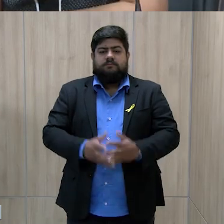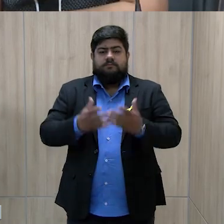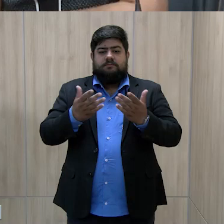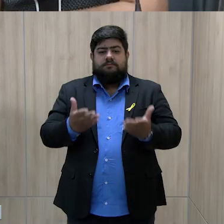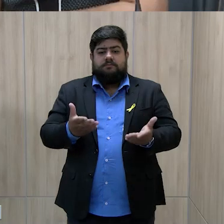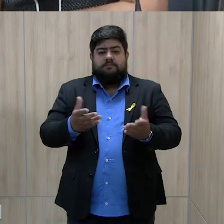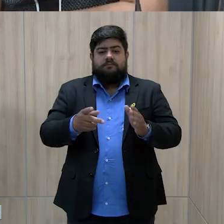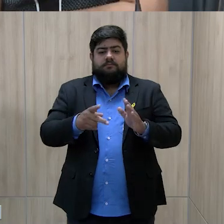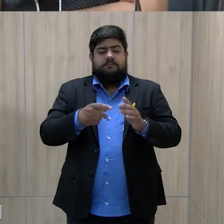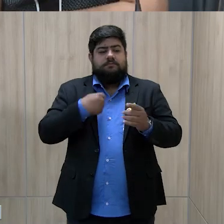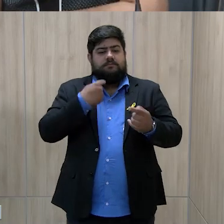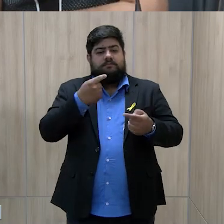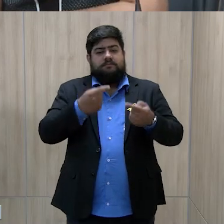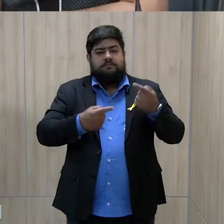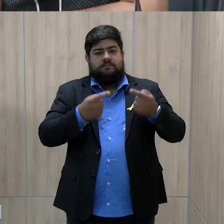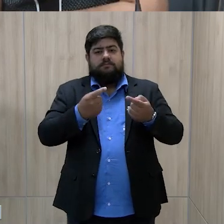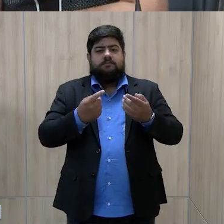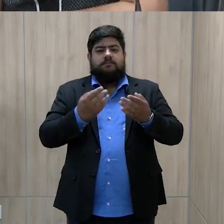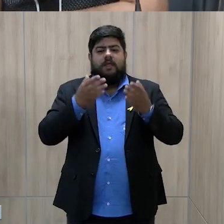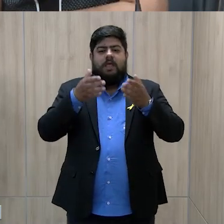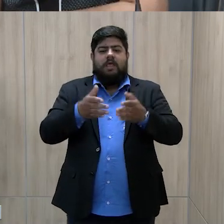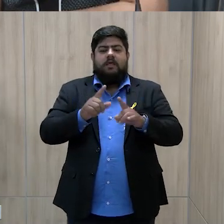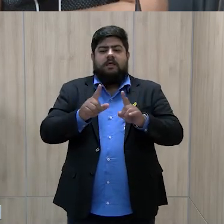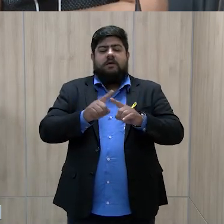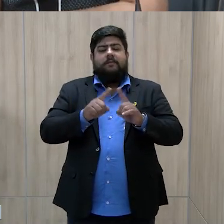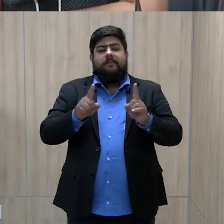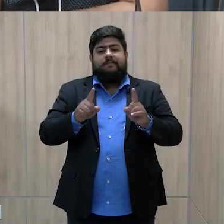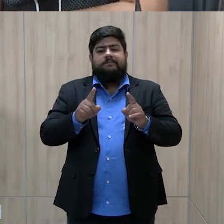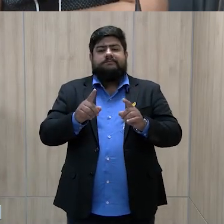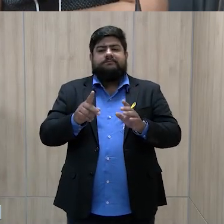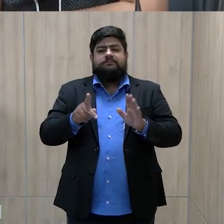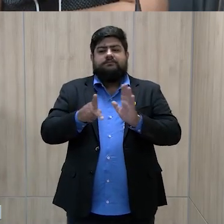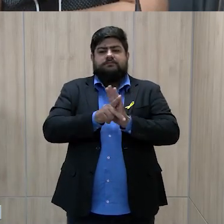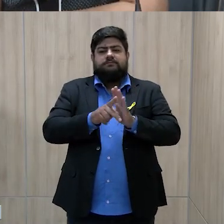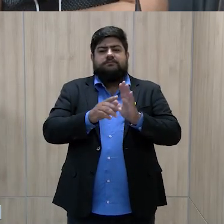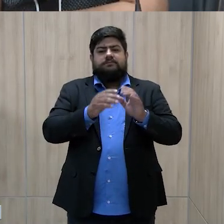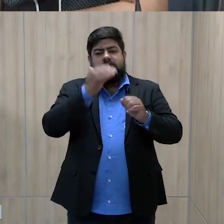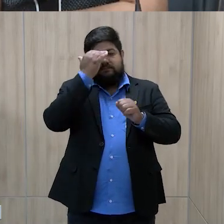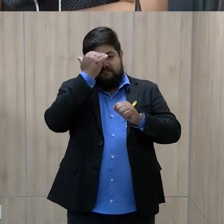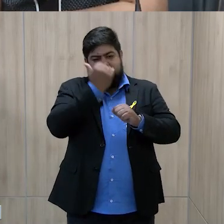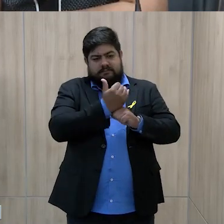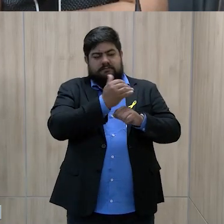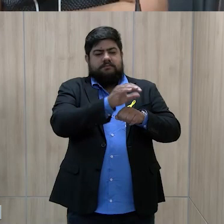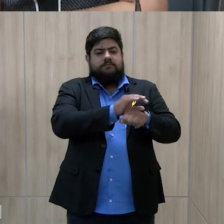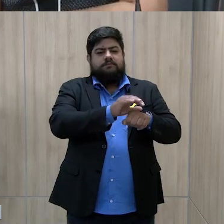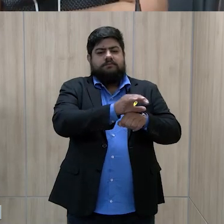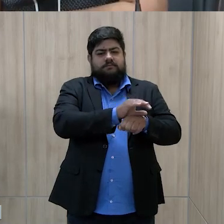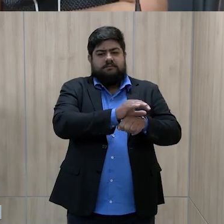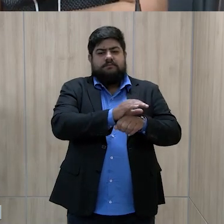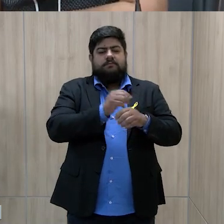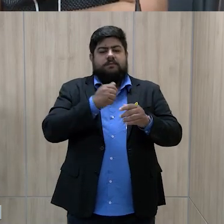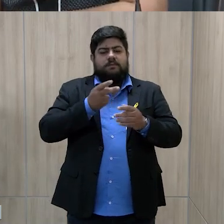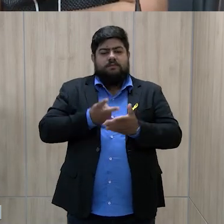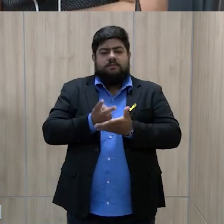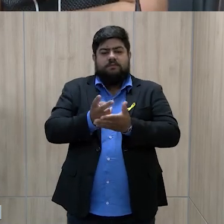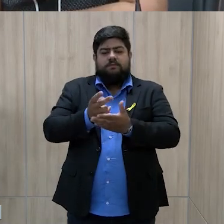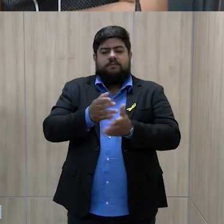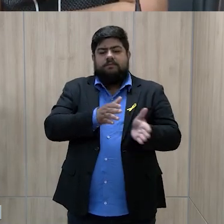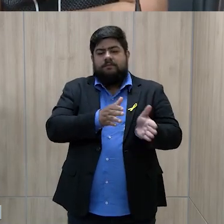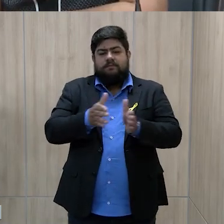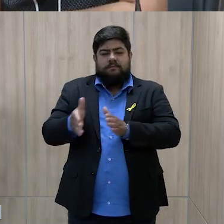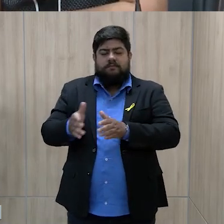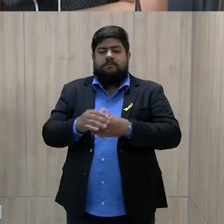vou considerando que aqui nós não estamos discutindo ainda o mérito mas tocante apenas a constitucionalidade ilegalidade da